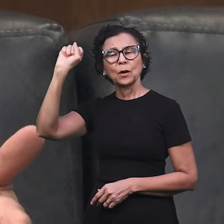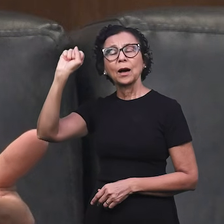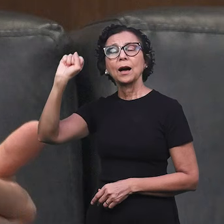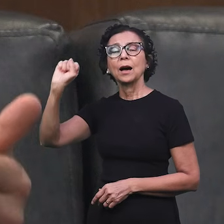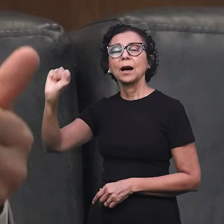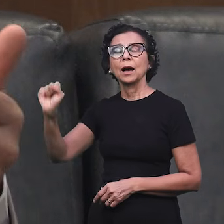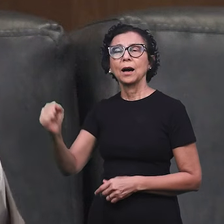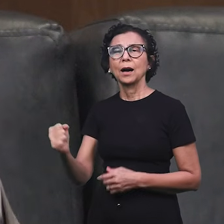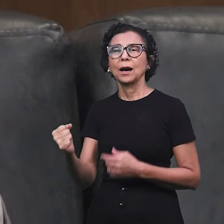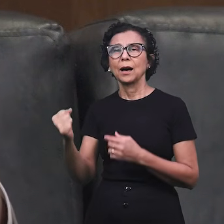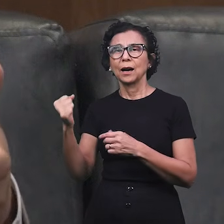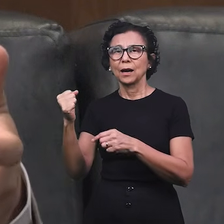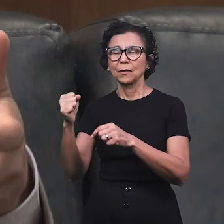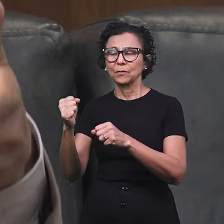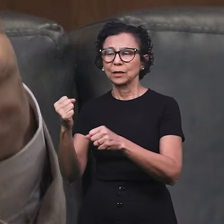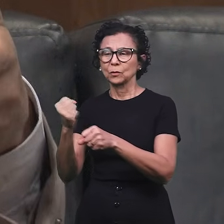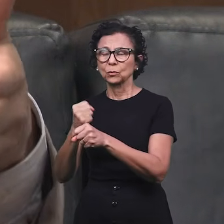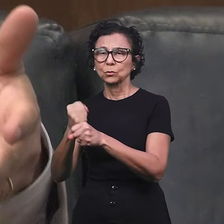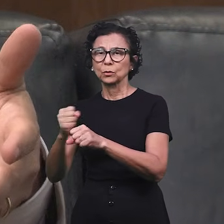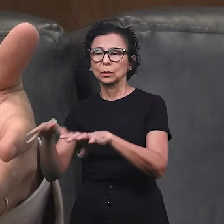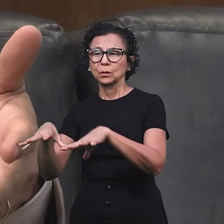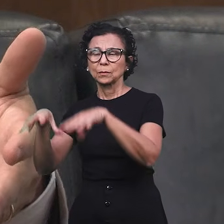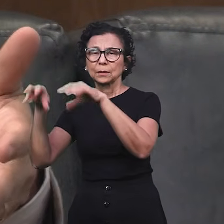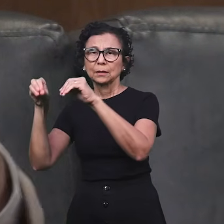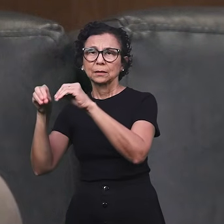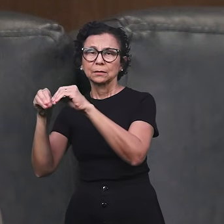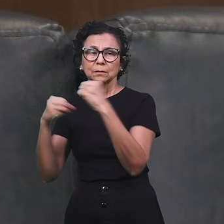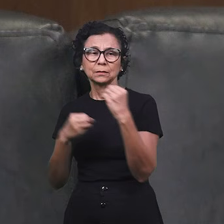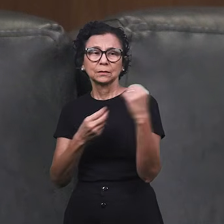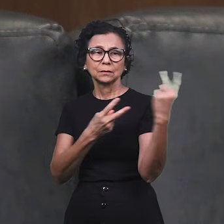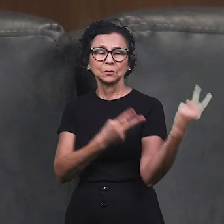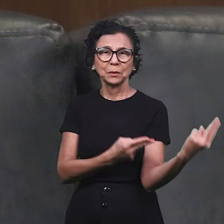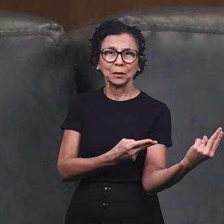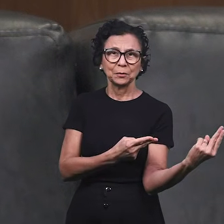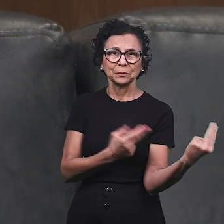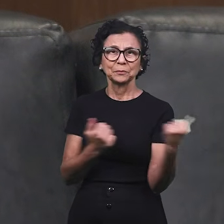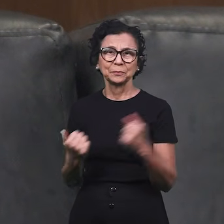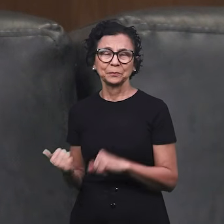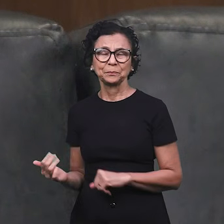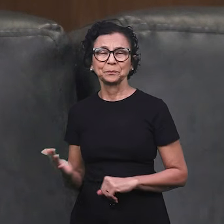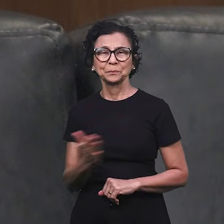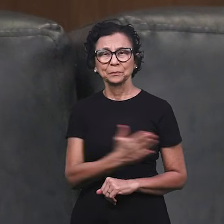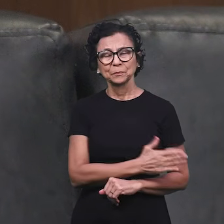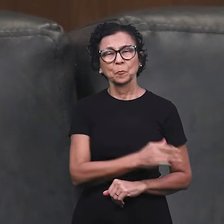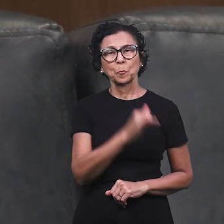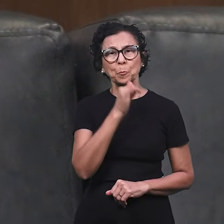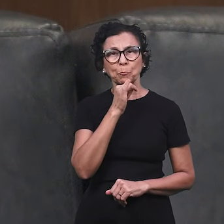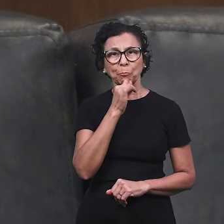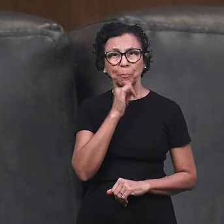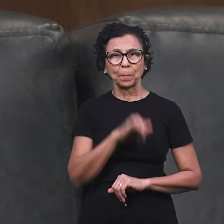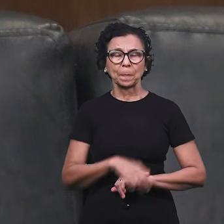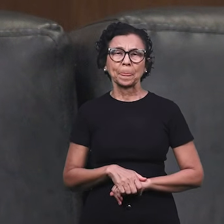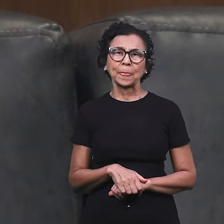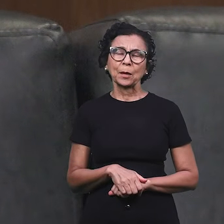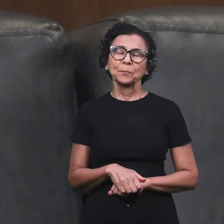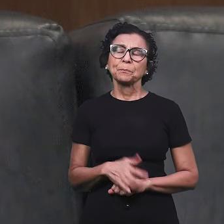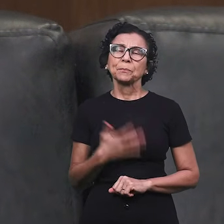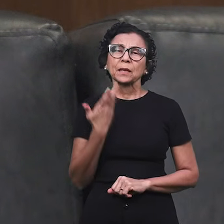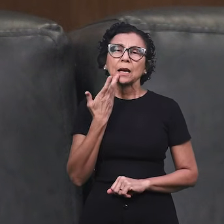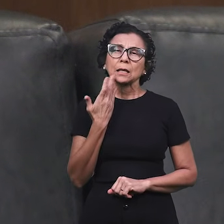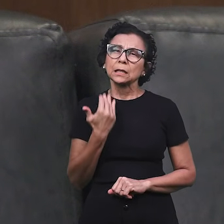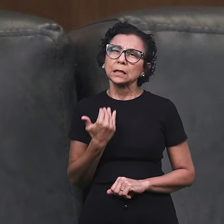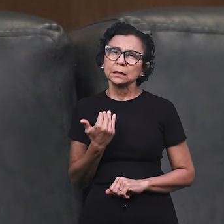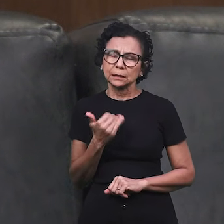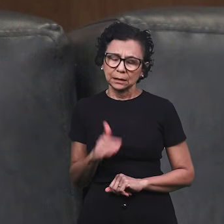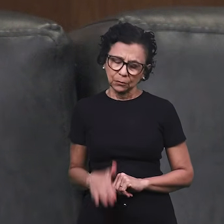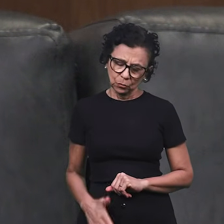têm. Jovens, às vezes, que já são da igreja, muitas vezes, e eles já aprendem a palavra desde pequenininhos, aprendem a